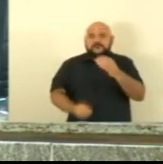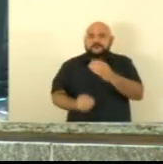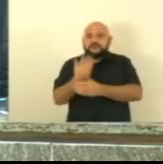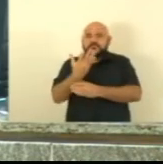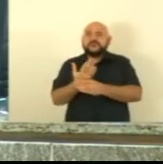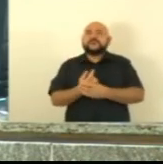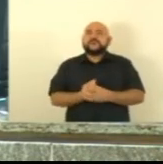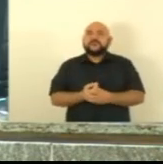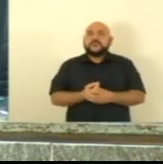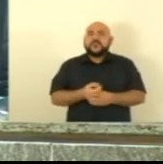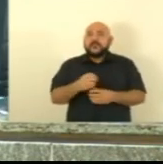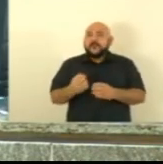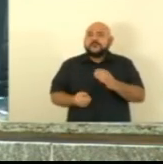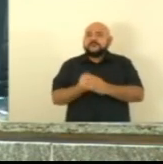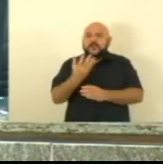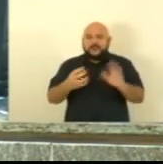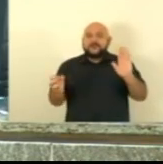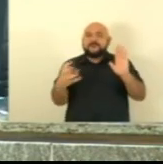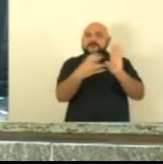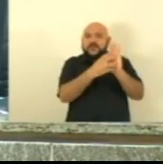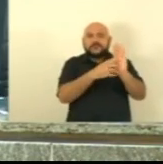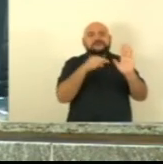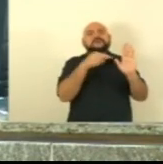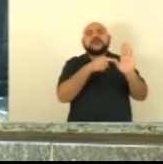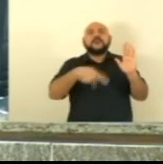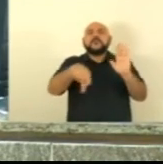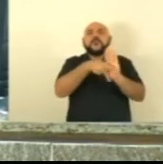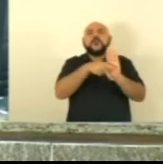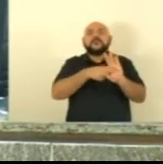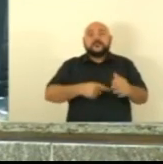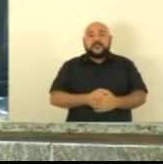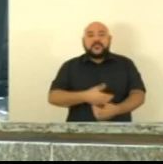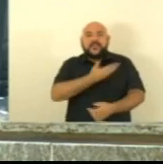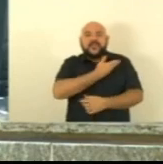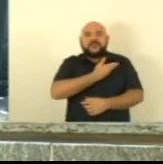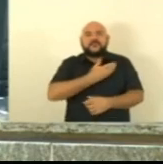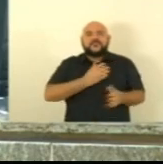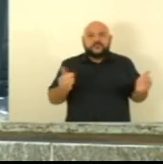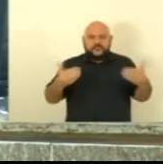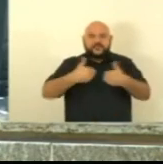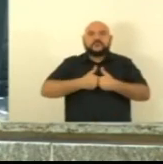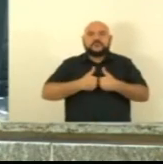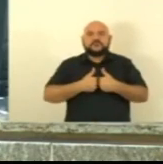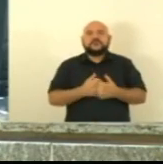selo Empresa Amiga dos Autistas do Estado do Espírito Santo, publicado no ar digital do dia